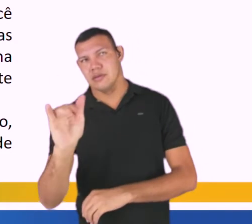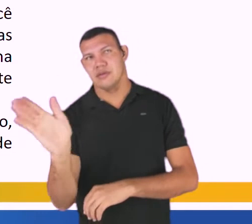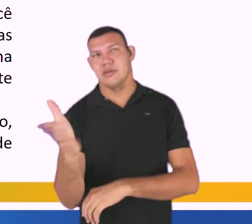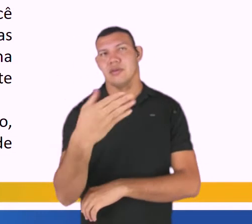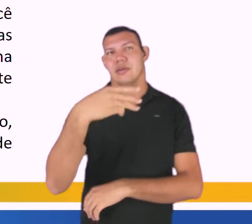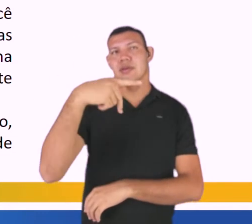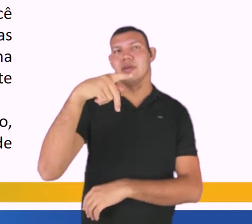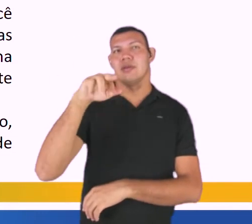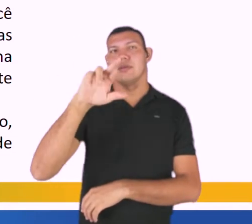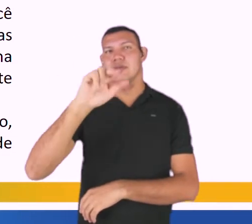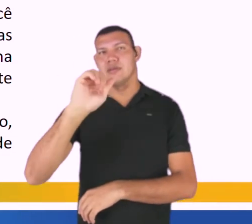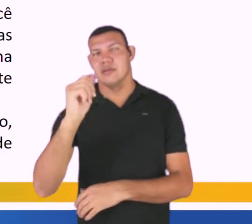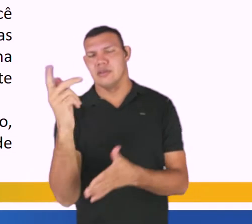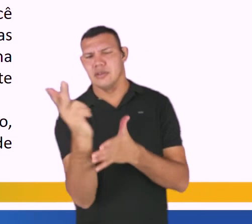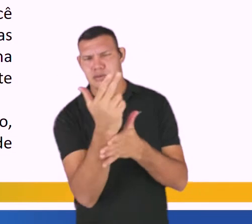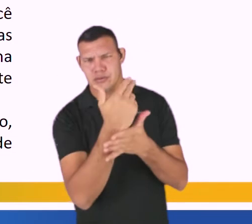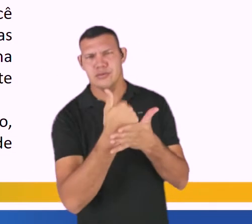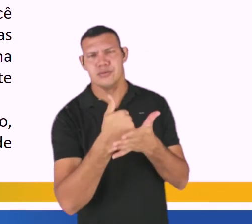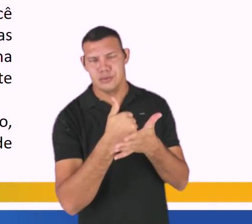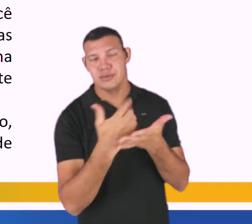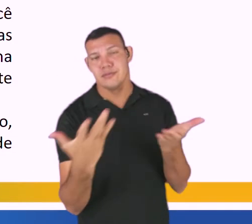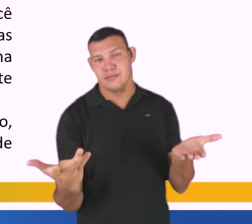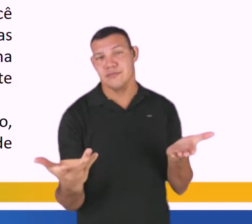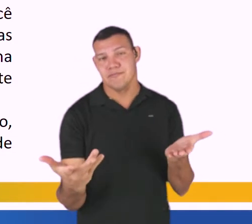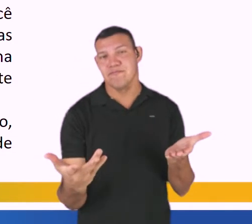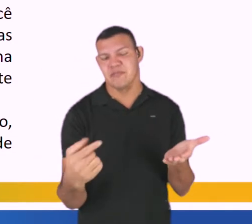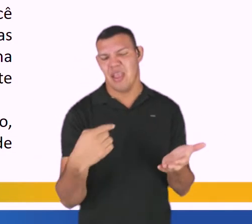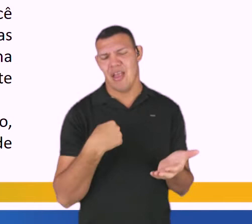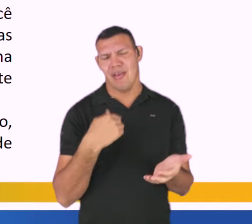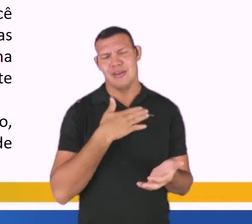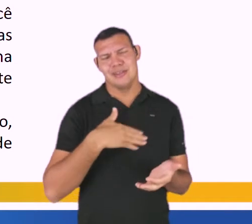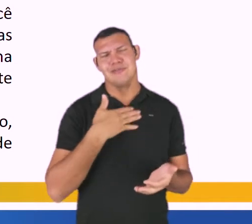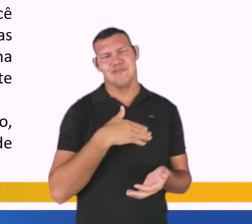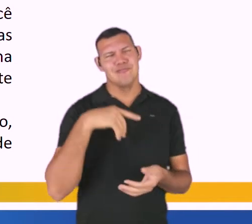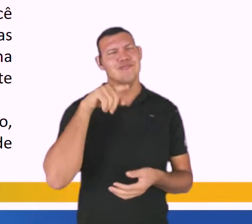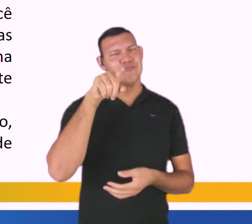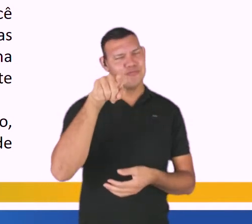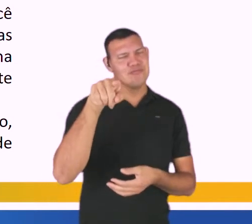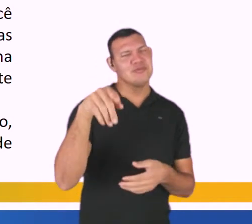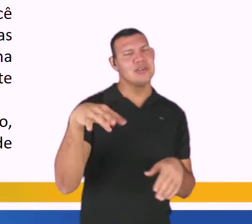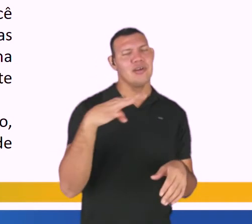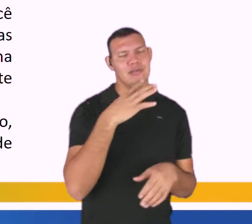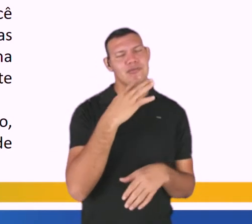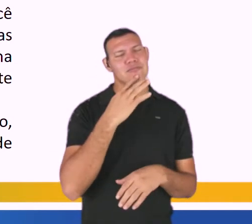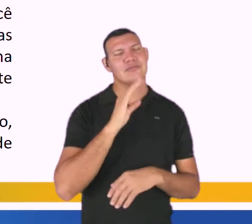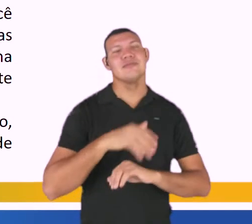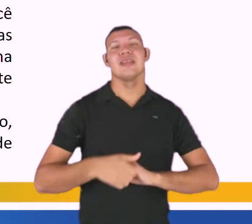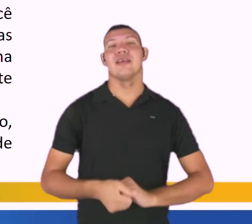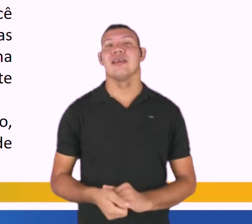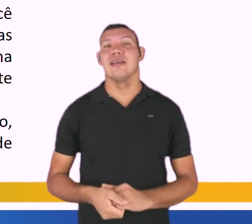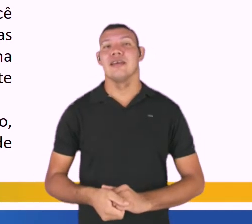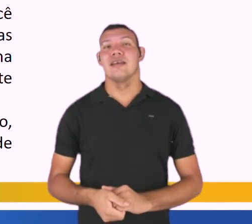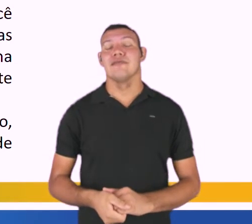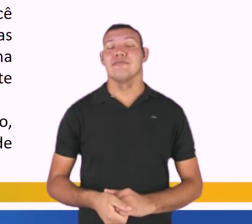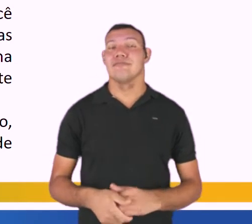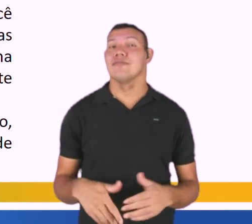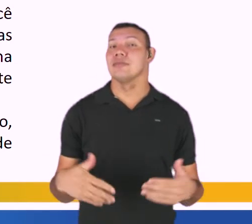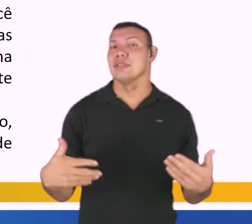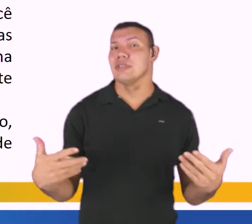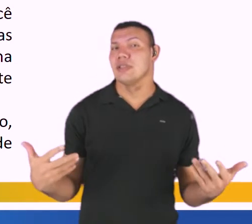animados, que certamente, assim como eu, que também gosto muito, você provavelmente deve conhecer. Então,